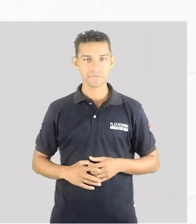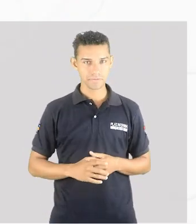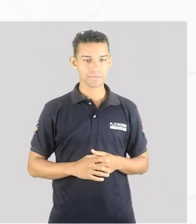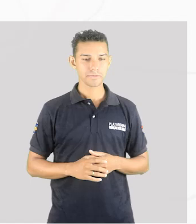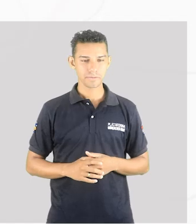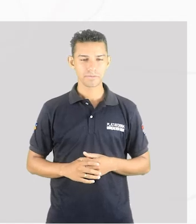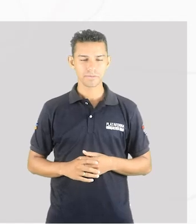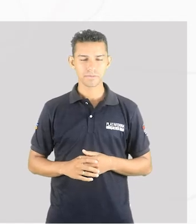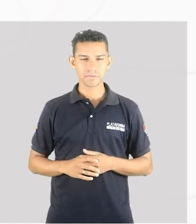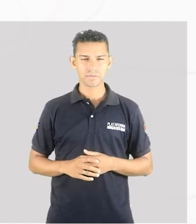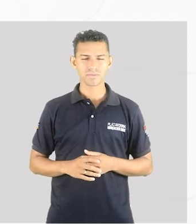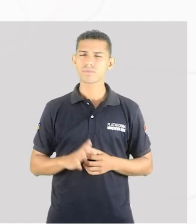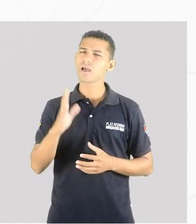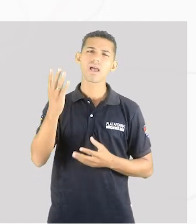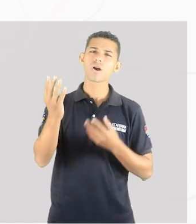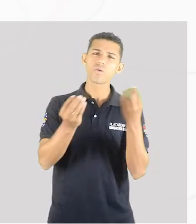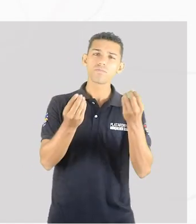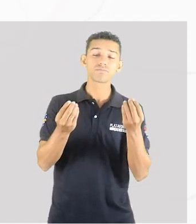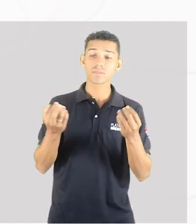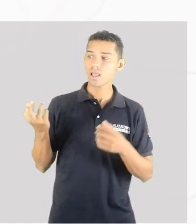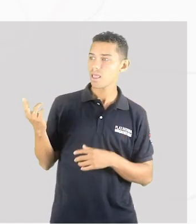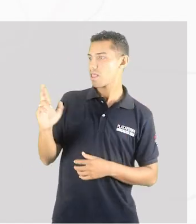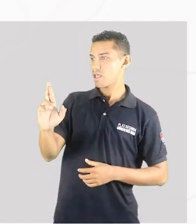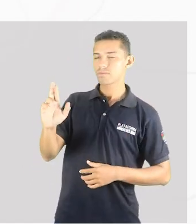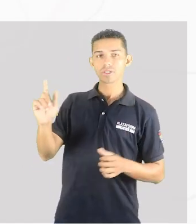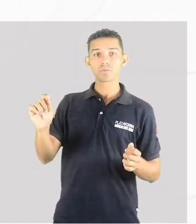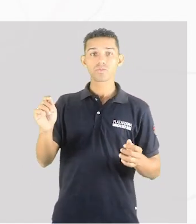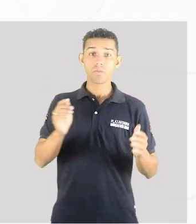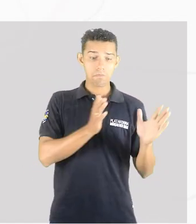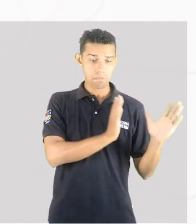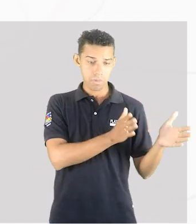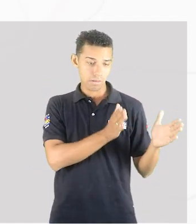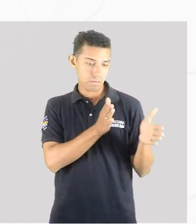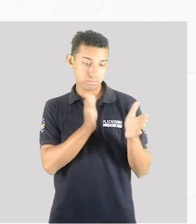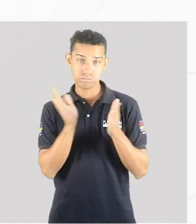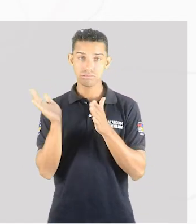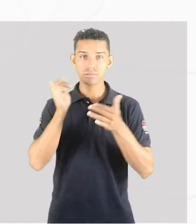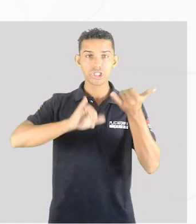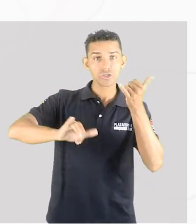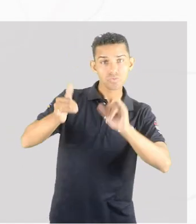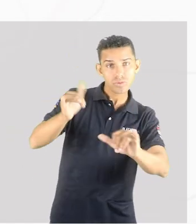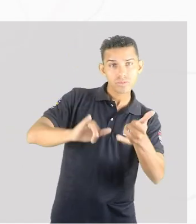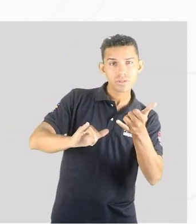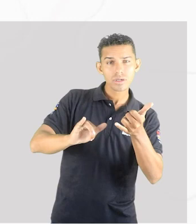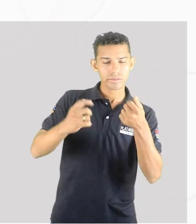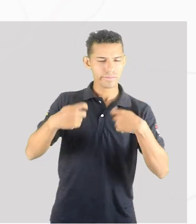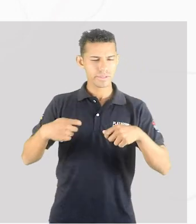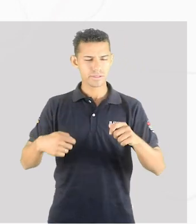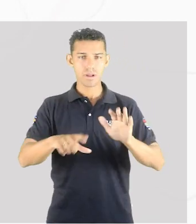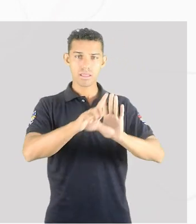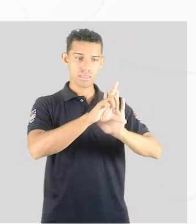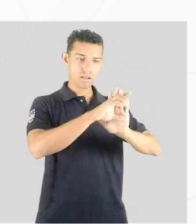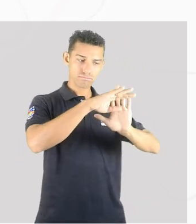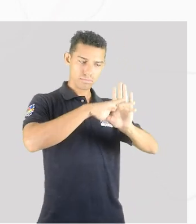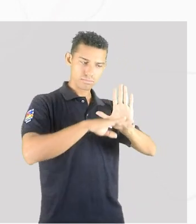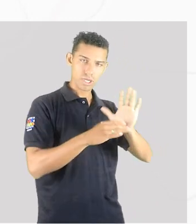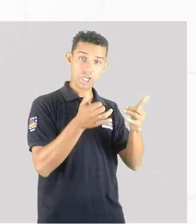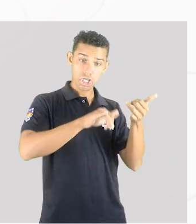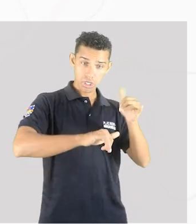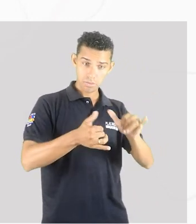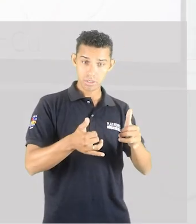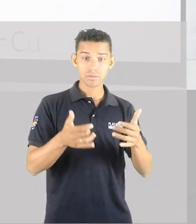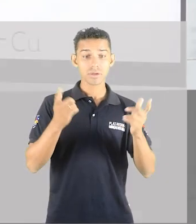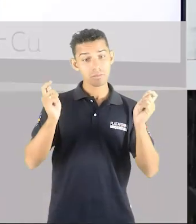Equações químicas são formas de representação de processos químicos. Elas devem seguir as leis da química, passar